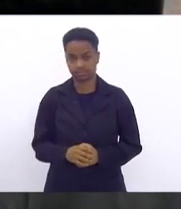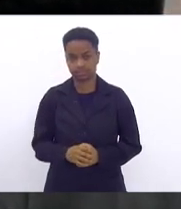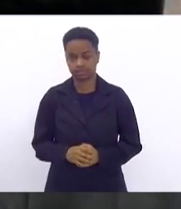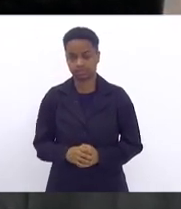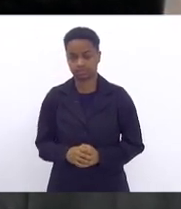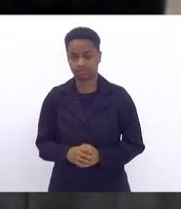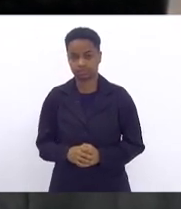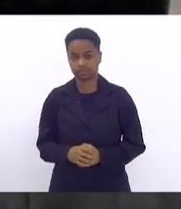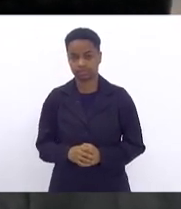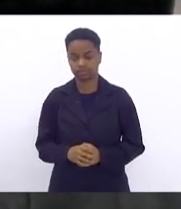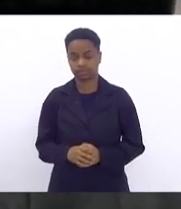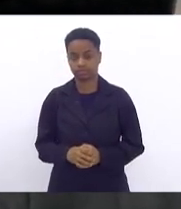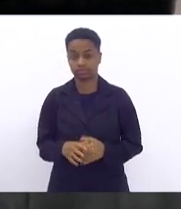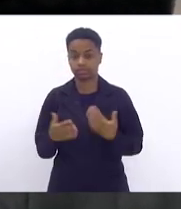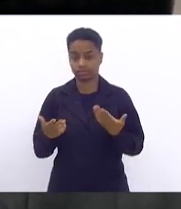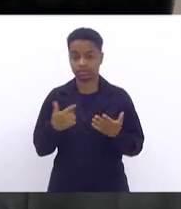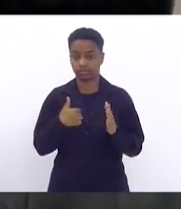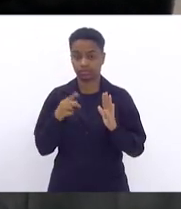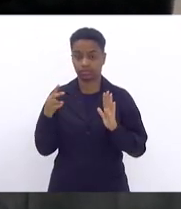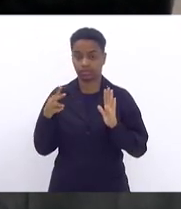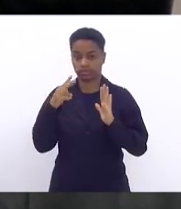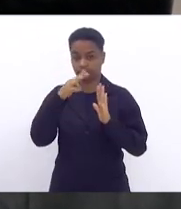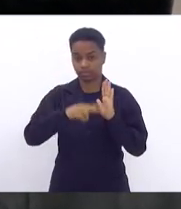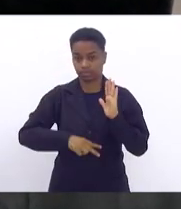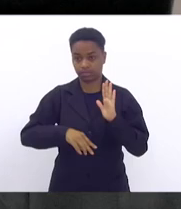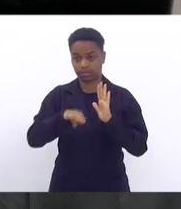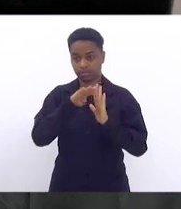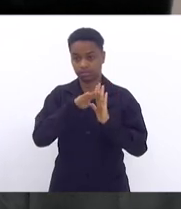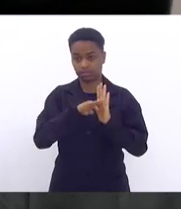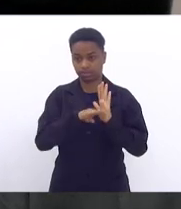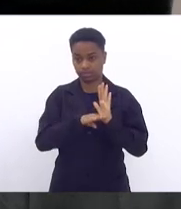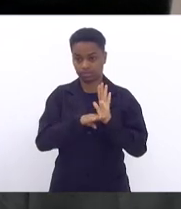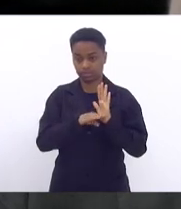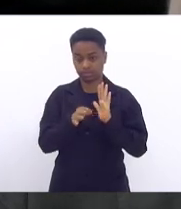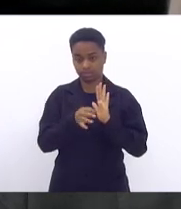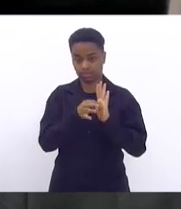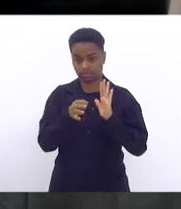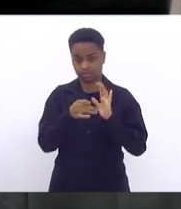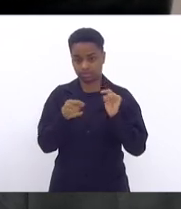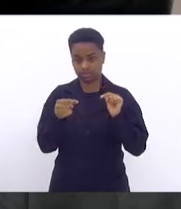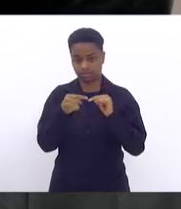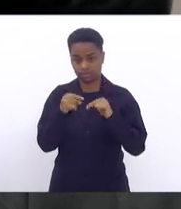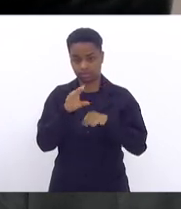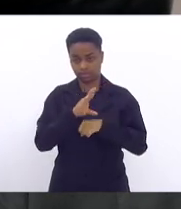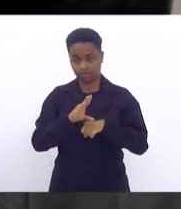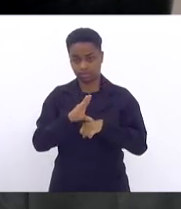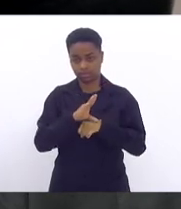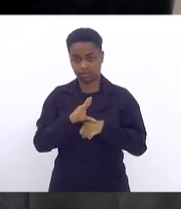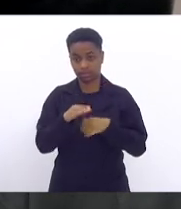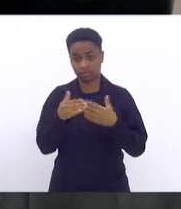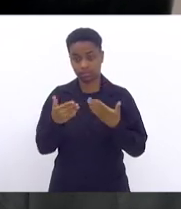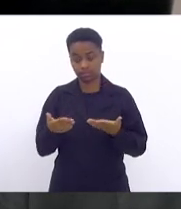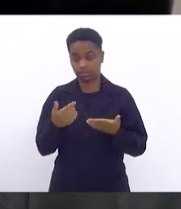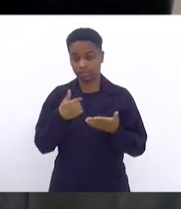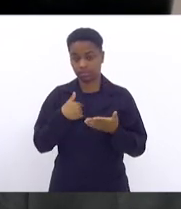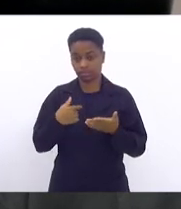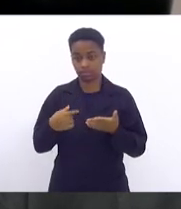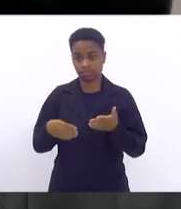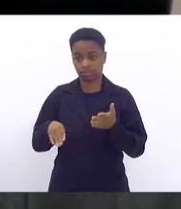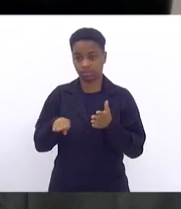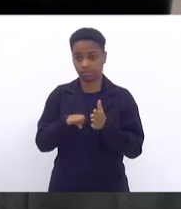Eu, como tinha visto na pauta a previsão do parecer pela constitucionalidade, acabou que eu não chequei,